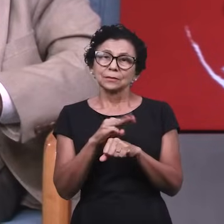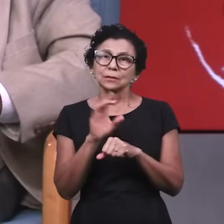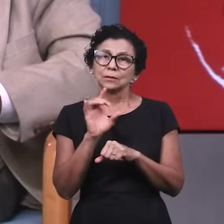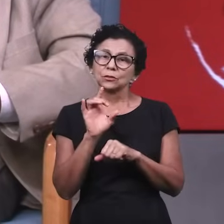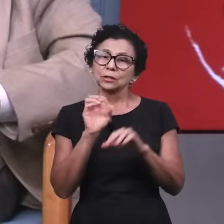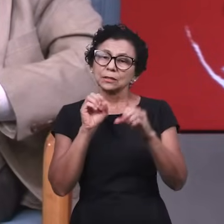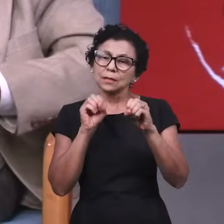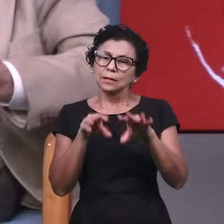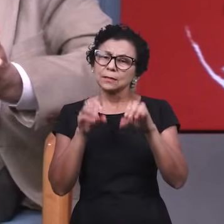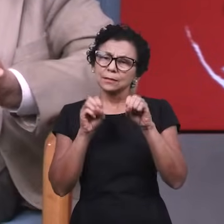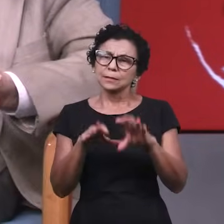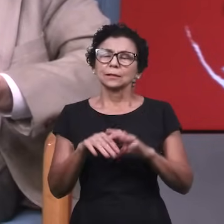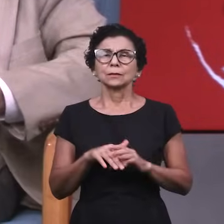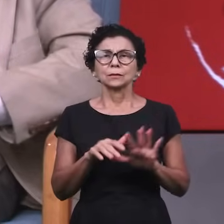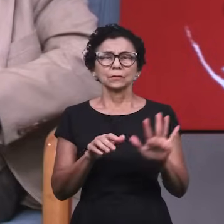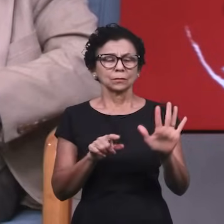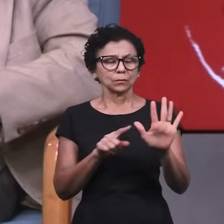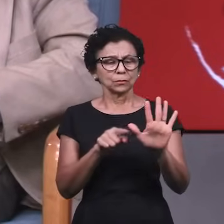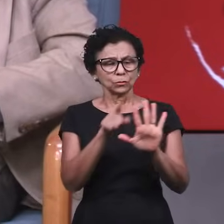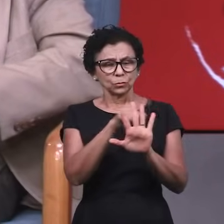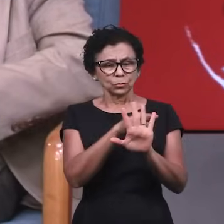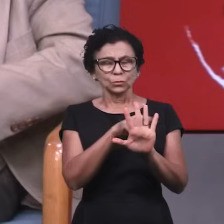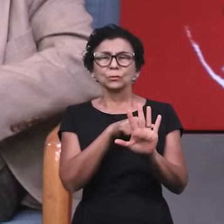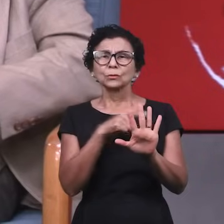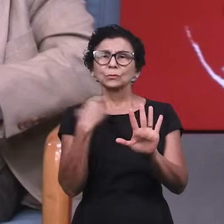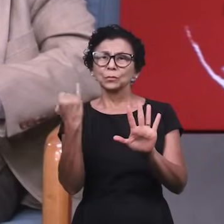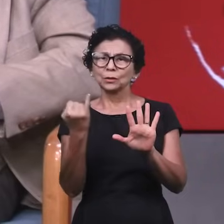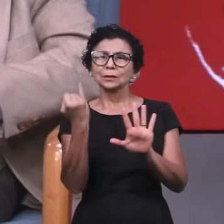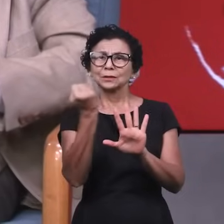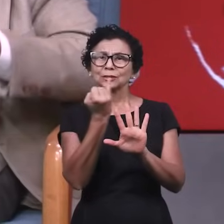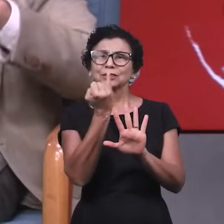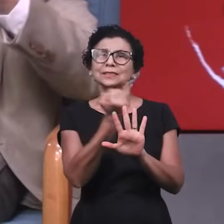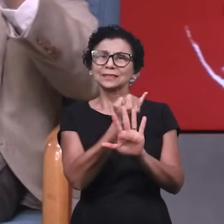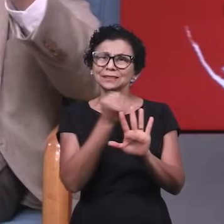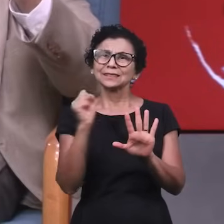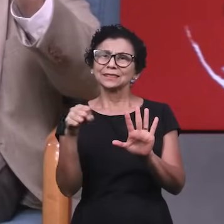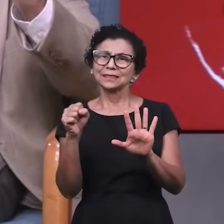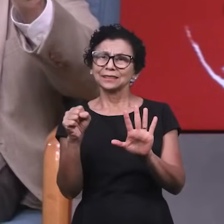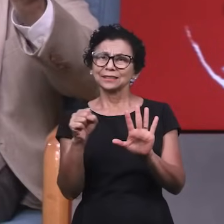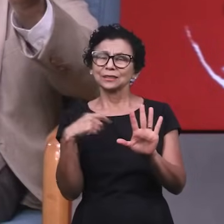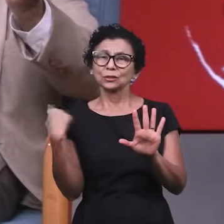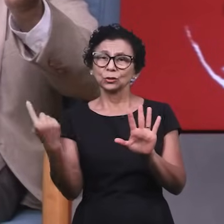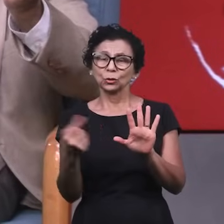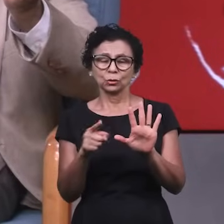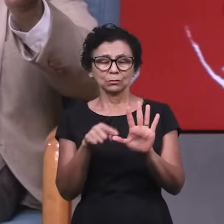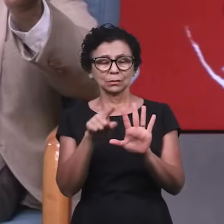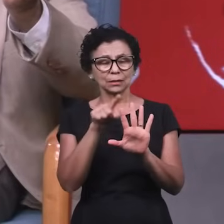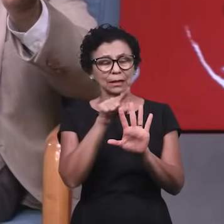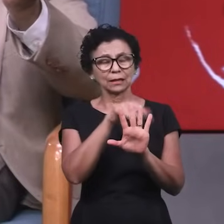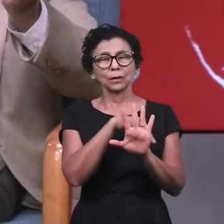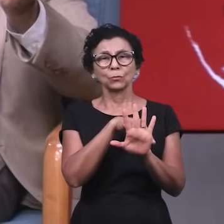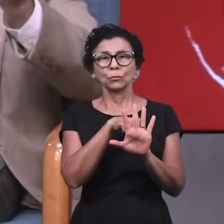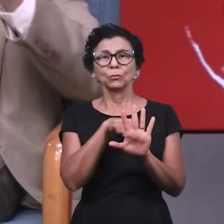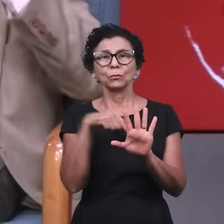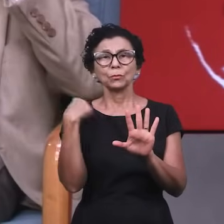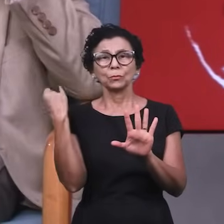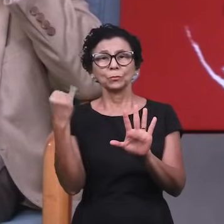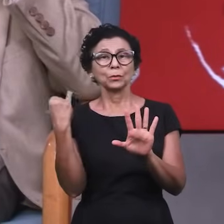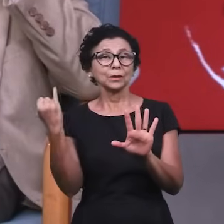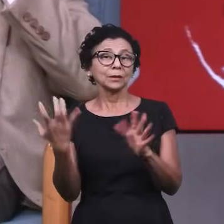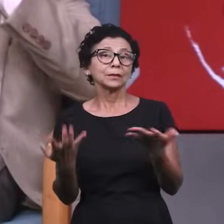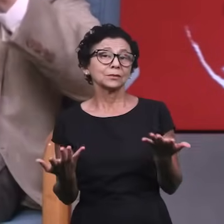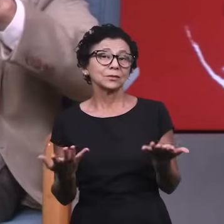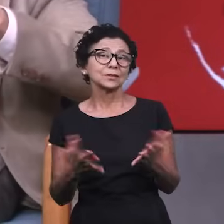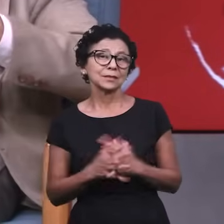ensino. São todos importantes? São todos importantes. Porque quando se trata da obra de